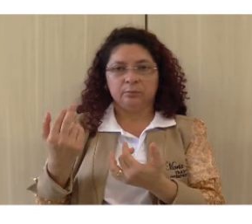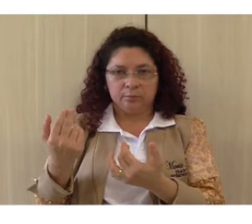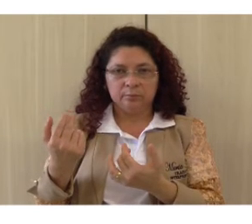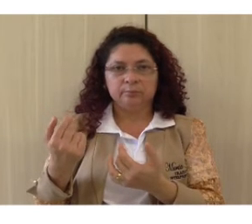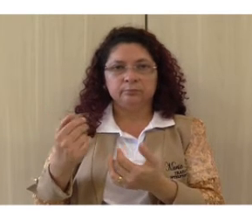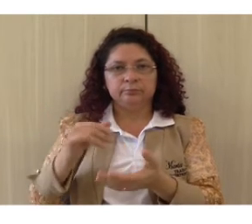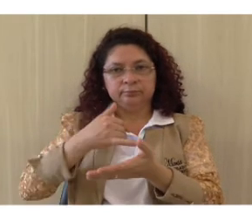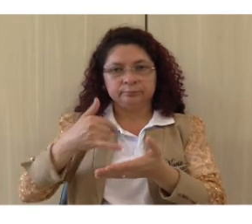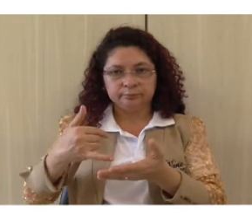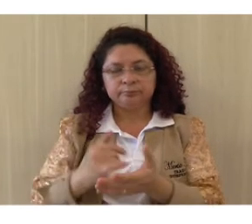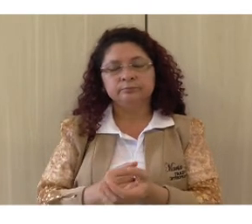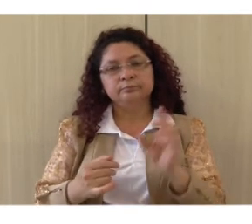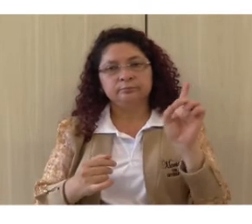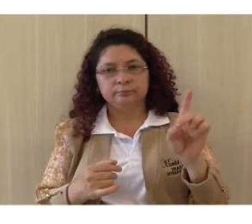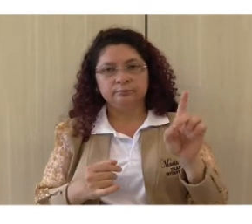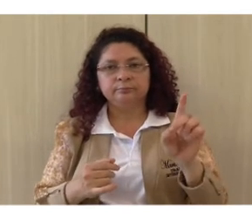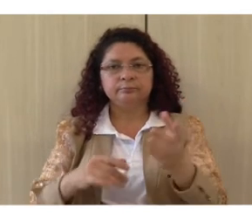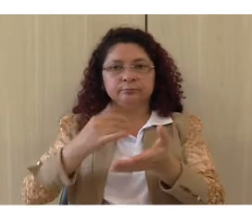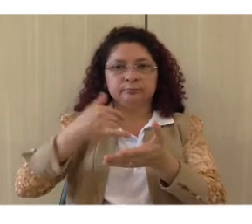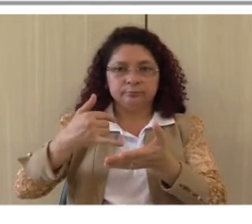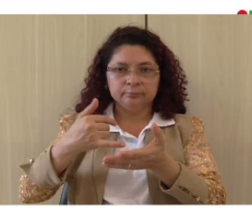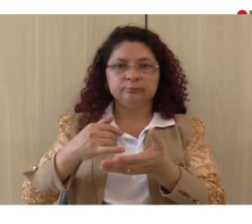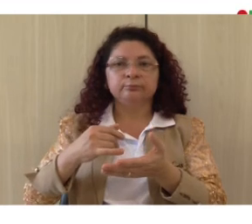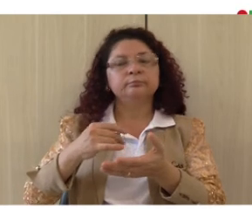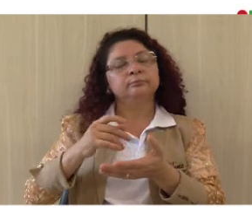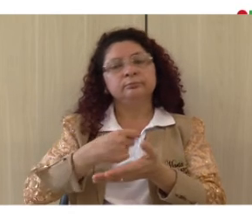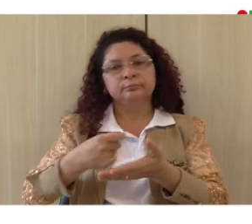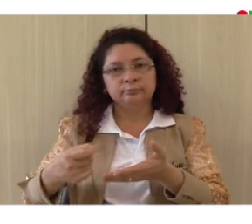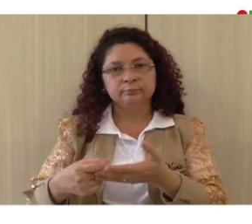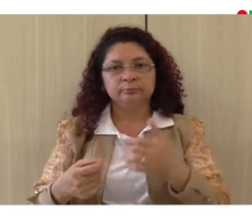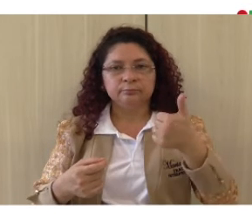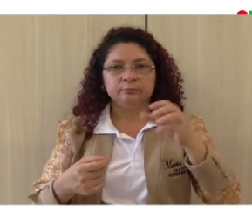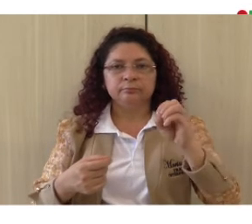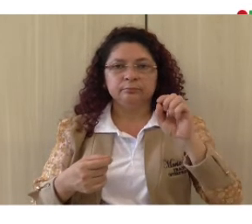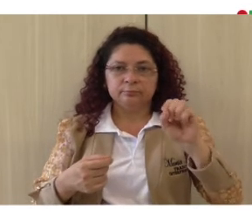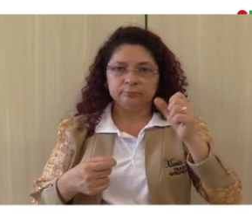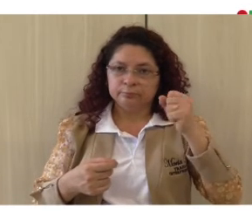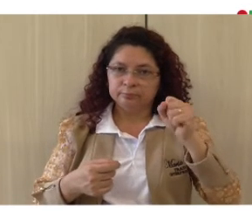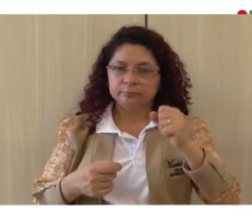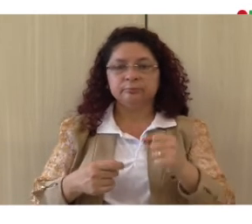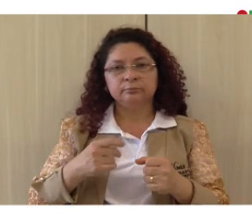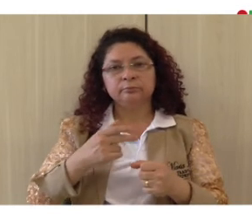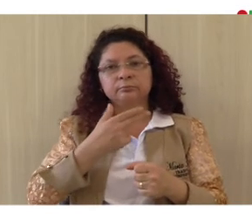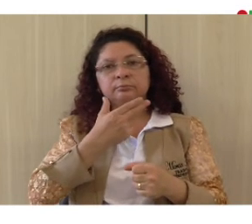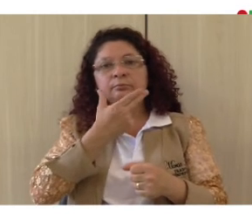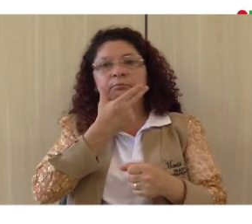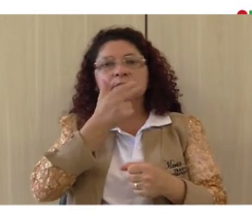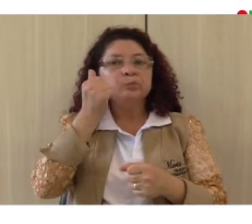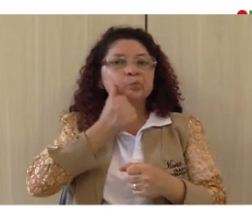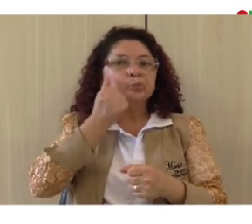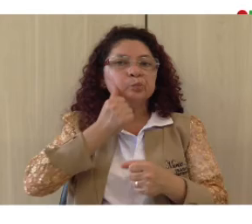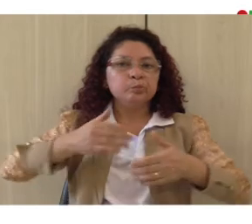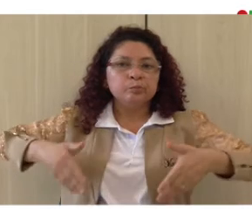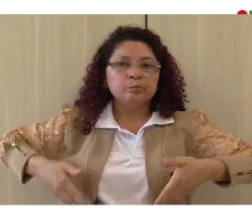inscrição. D. Cartão de inscrição. Item 10.8. A candidata lactante que